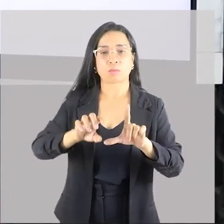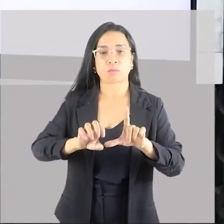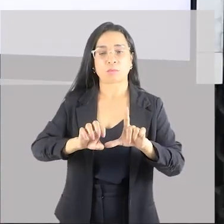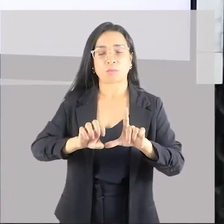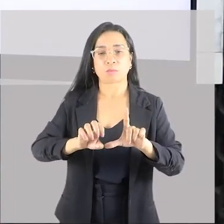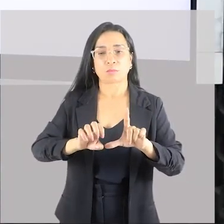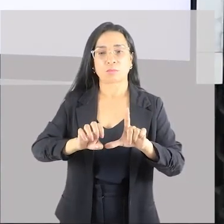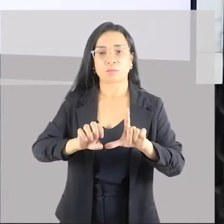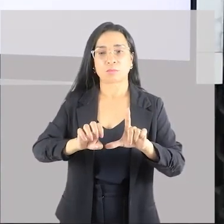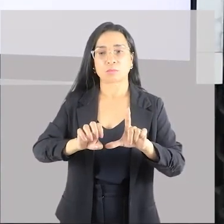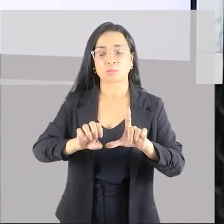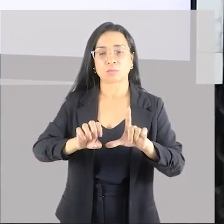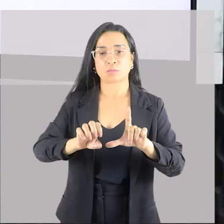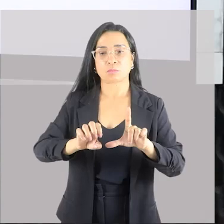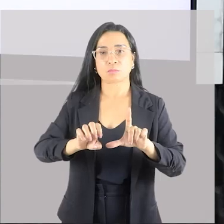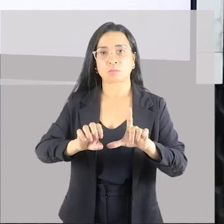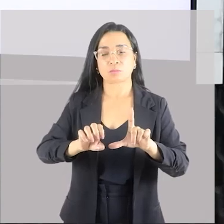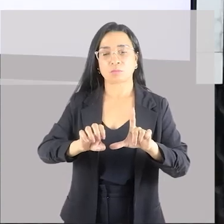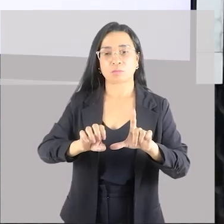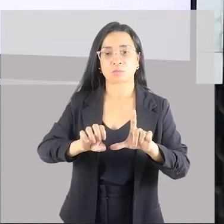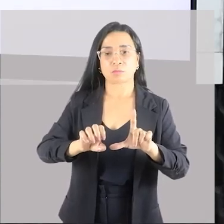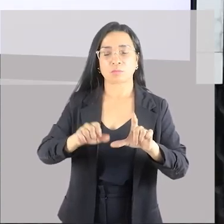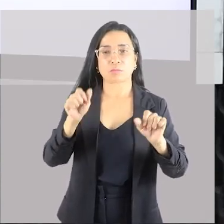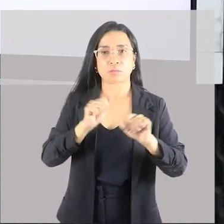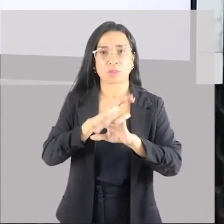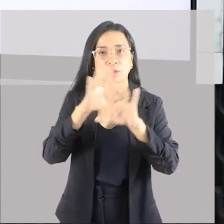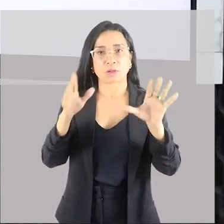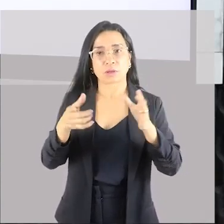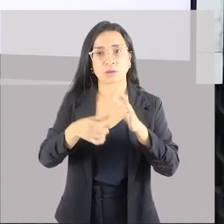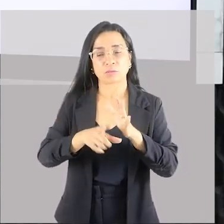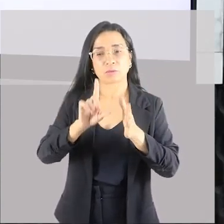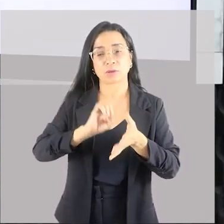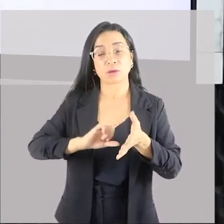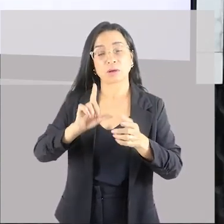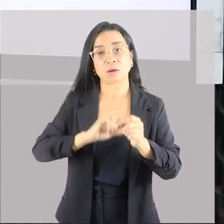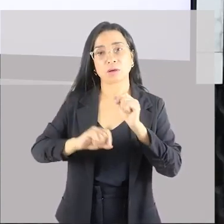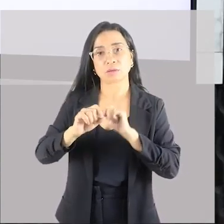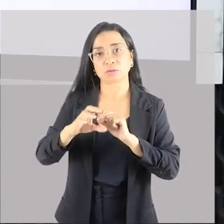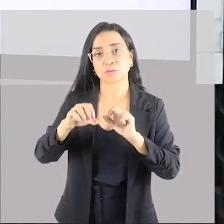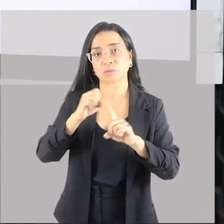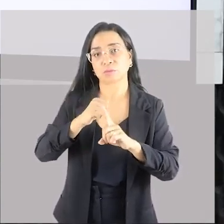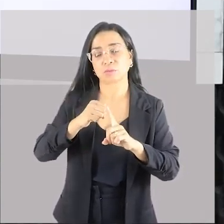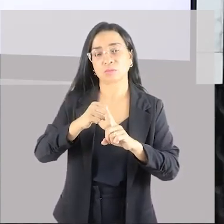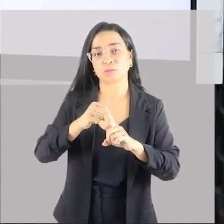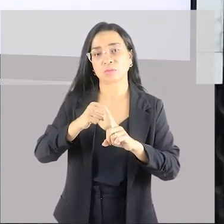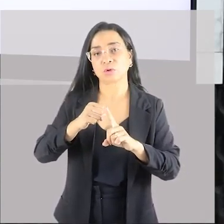Um regime comunista, claro, ele é um precursor do socialismo, que depois leva ao comunismo, mas não é o caso.